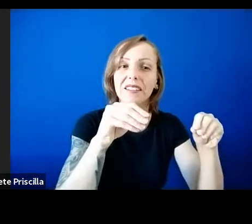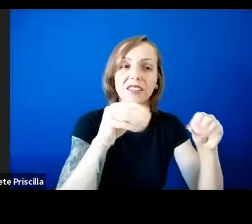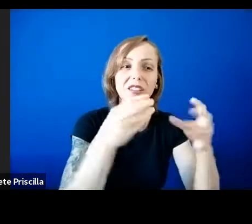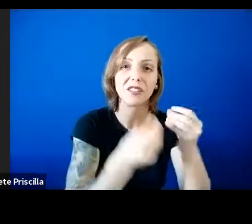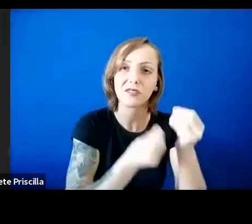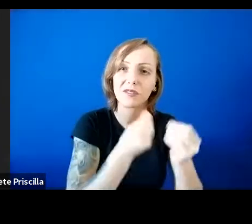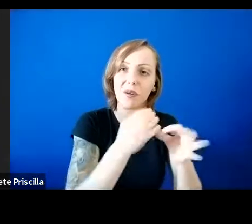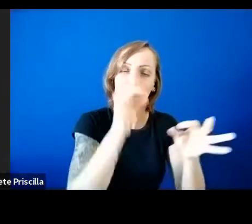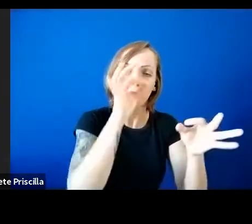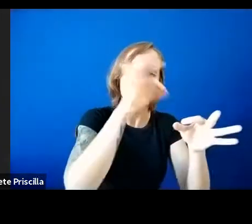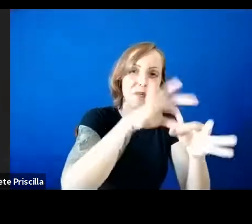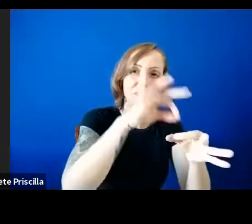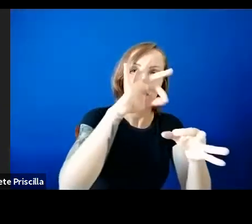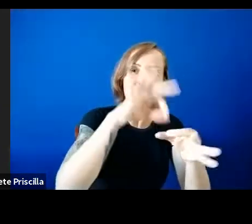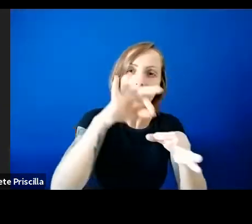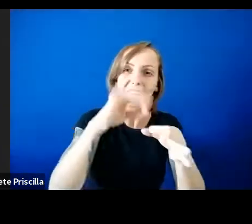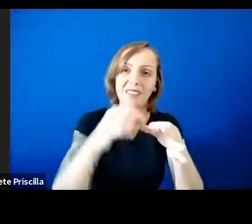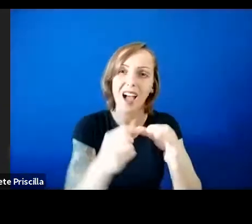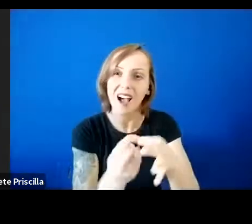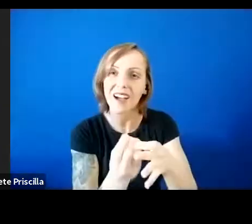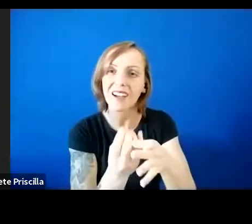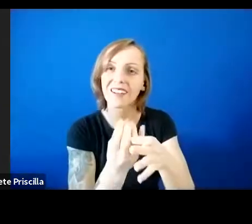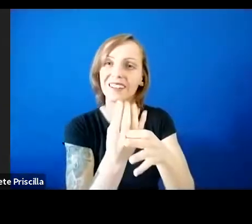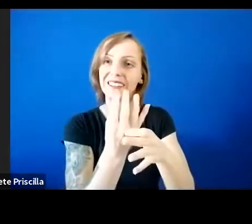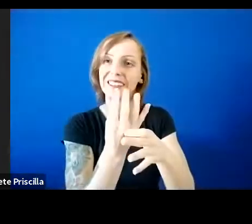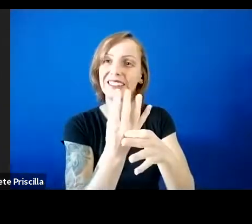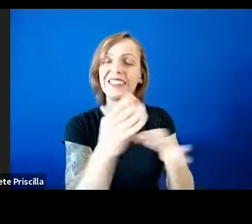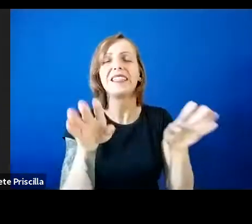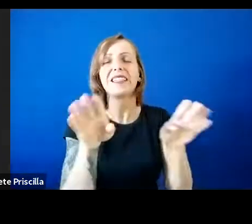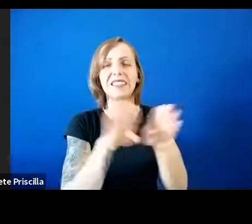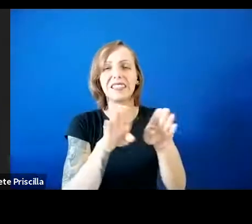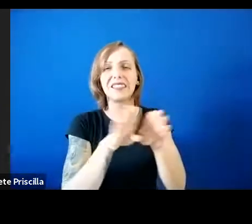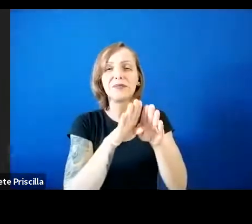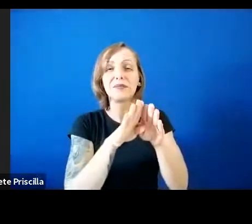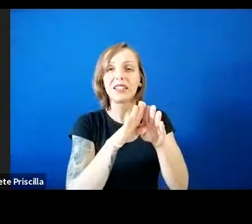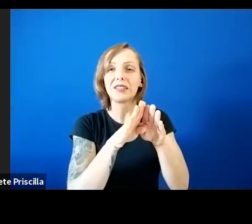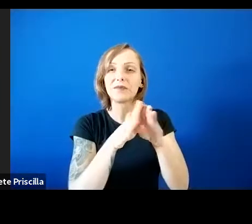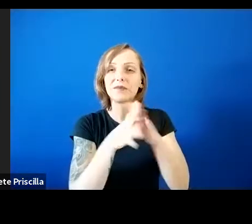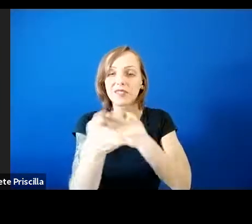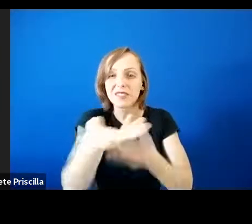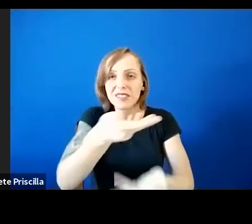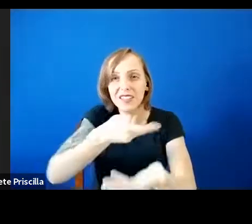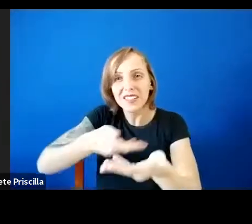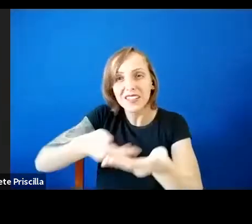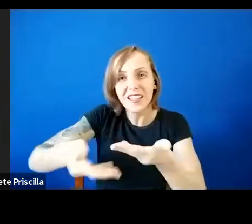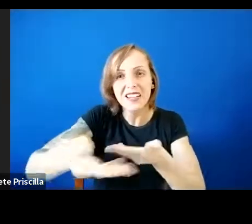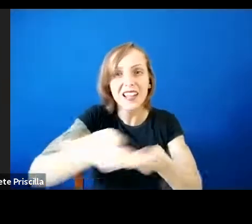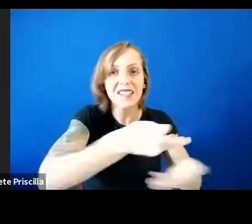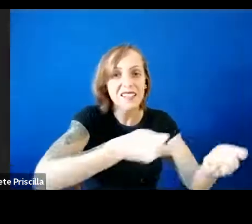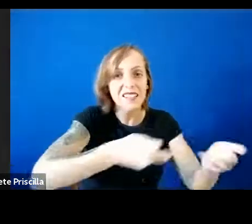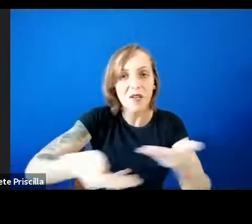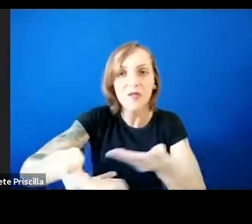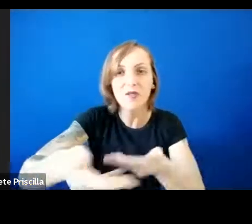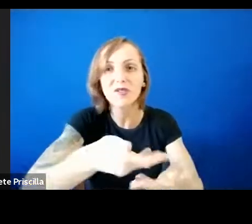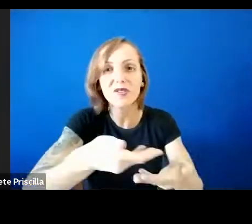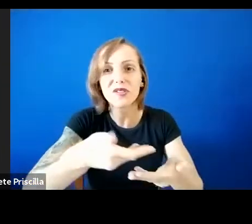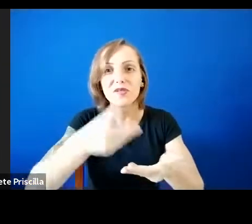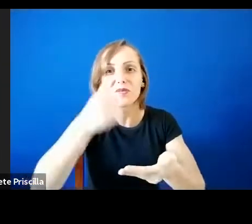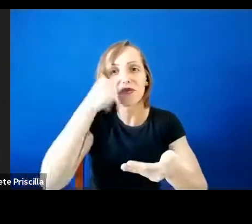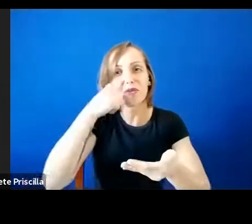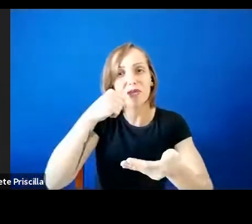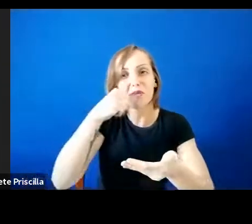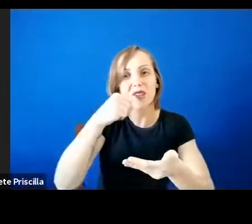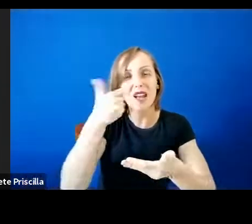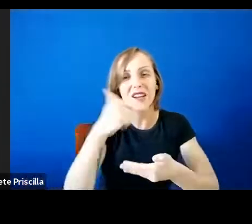isso, de conversar com outras pessoas, de conversar com outras mulheres, de trazer esse